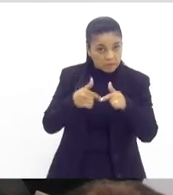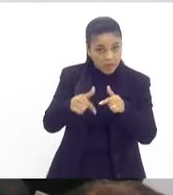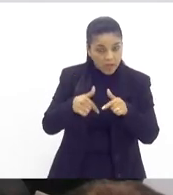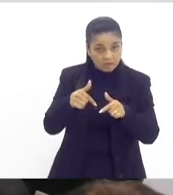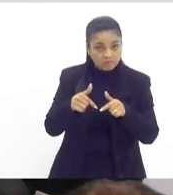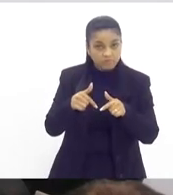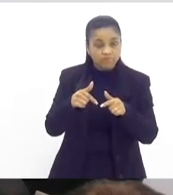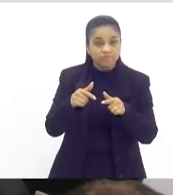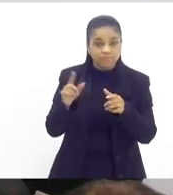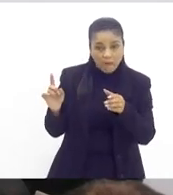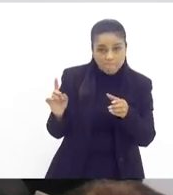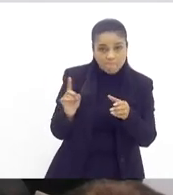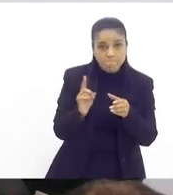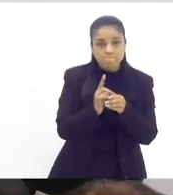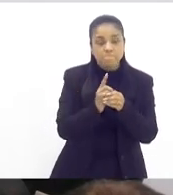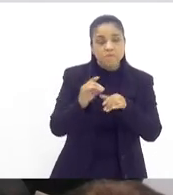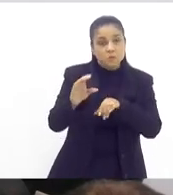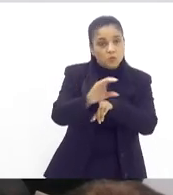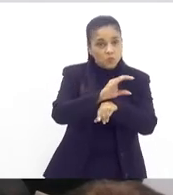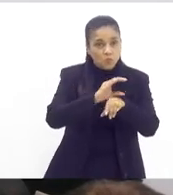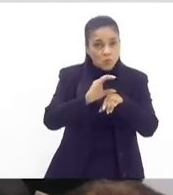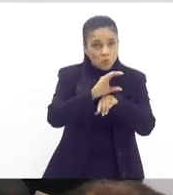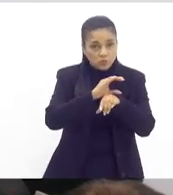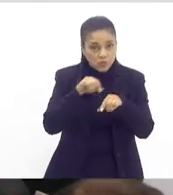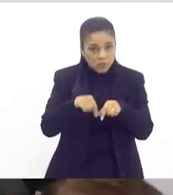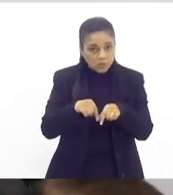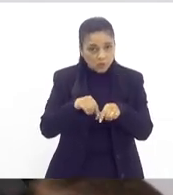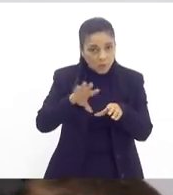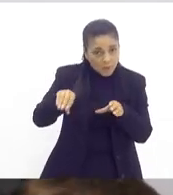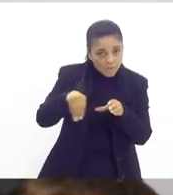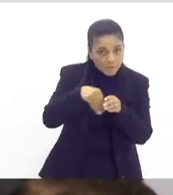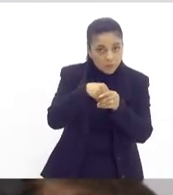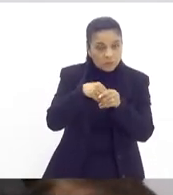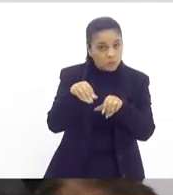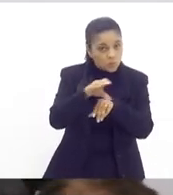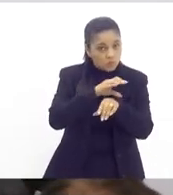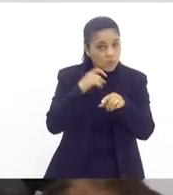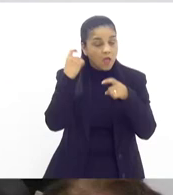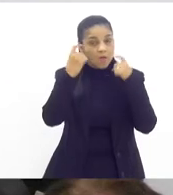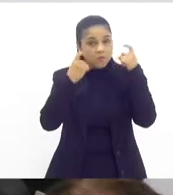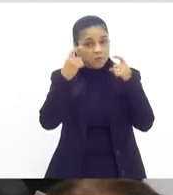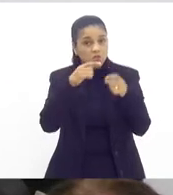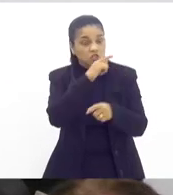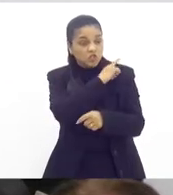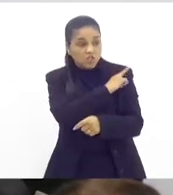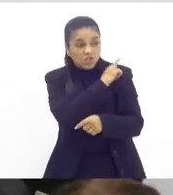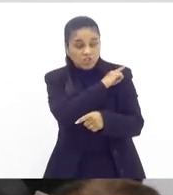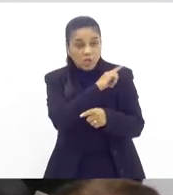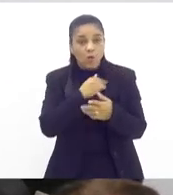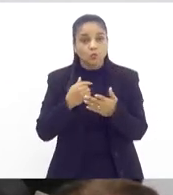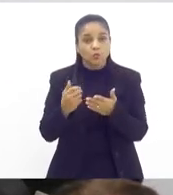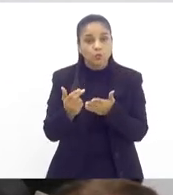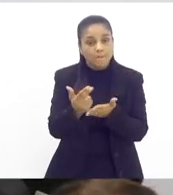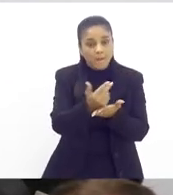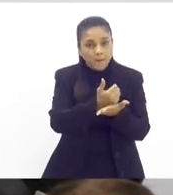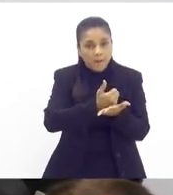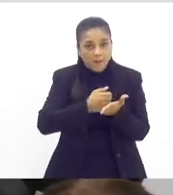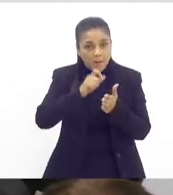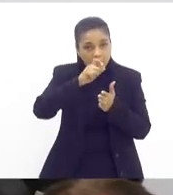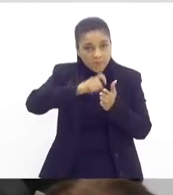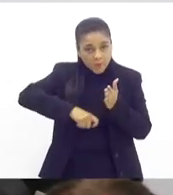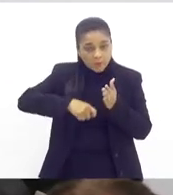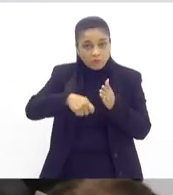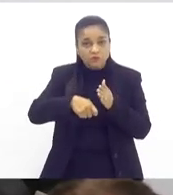abraçada dentro desse Conselho? Essa é uma das grandes preocupações que a gente tem. A gestão desse imposto, ela precisa ficar nas